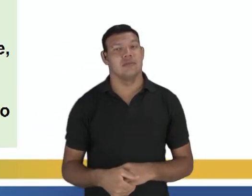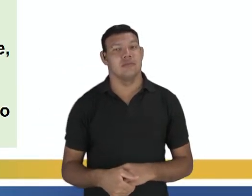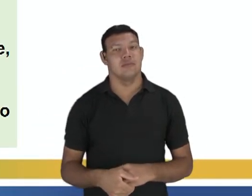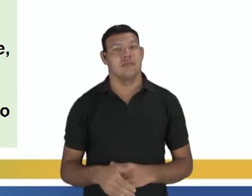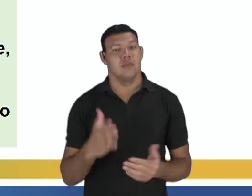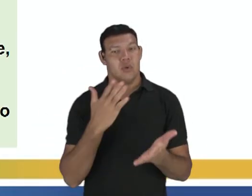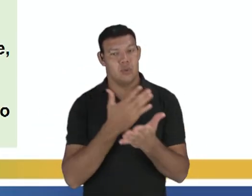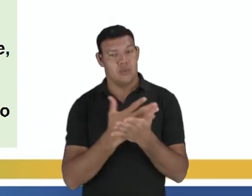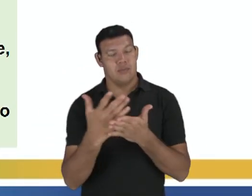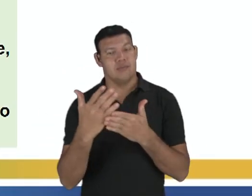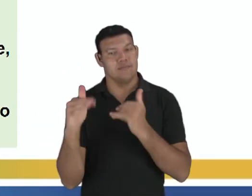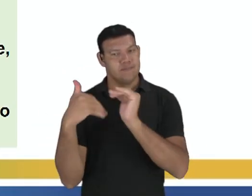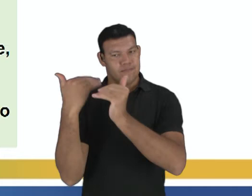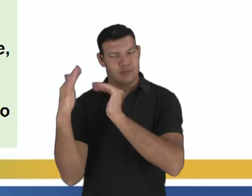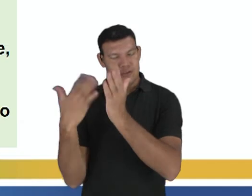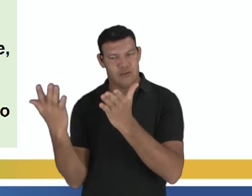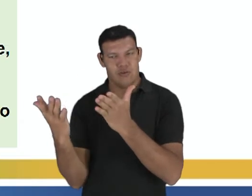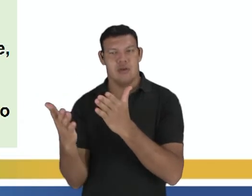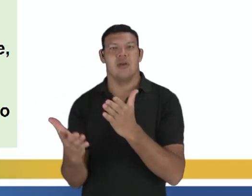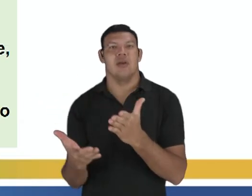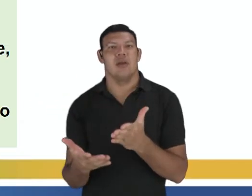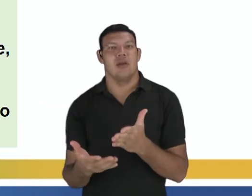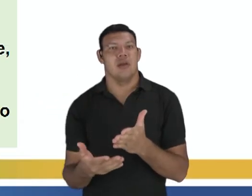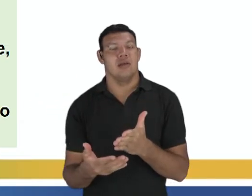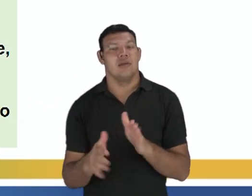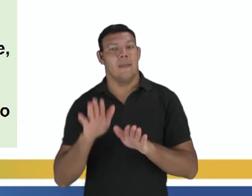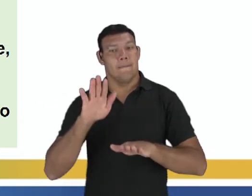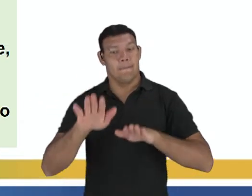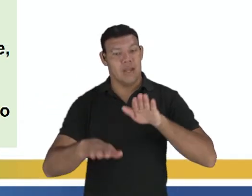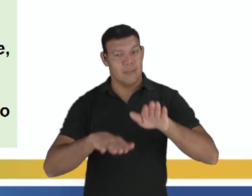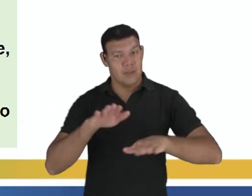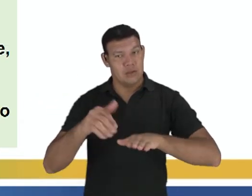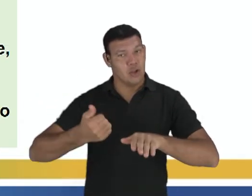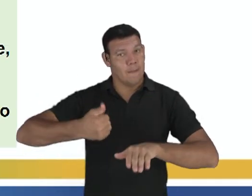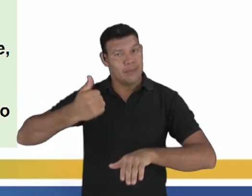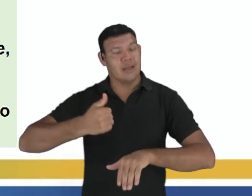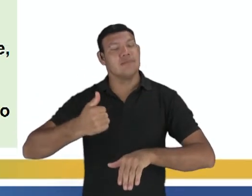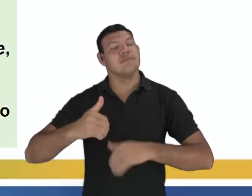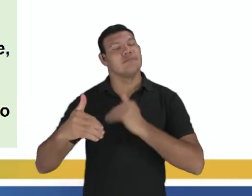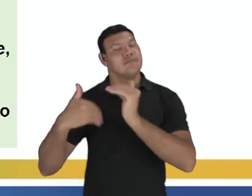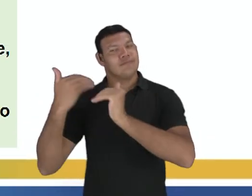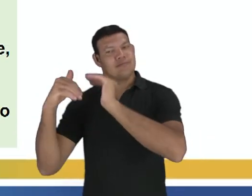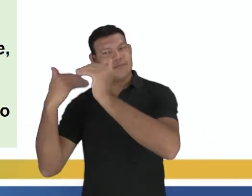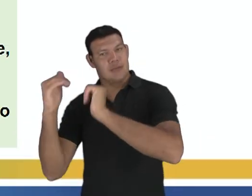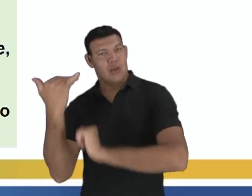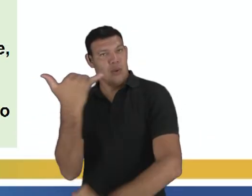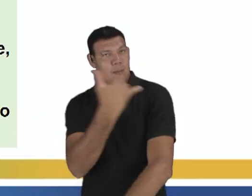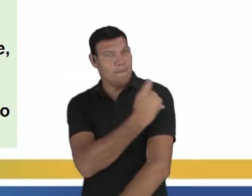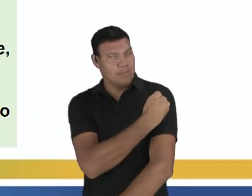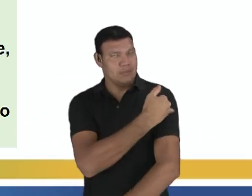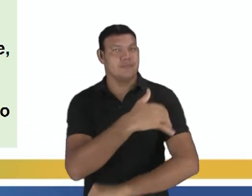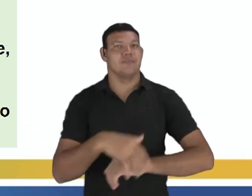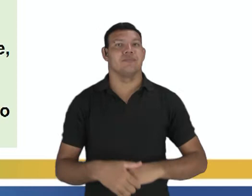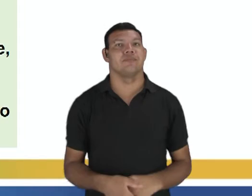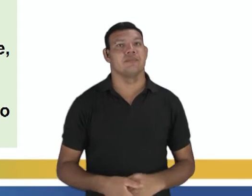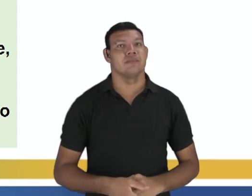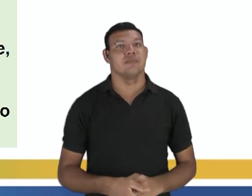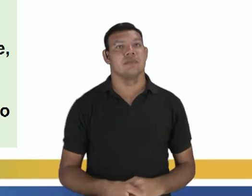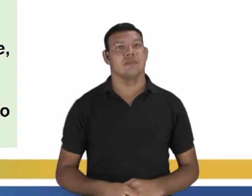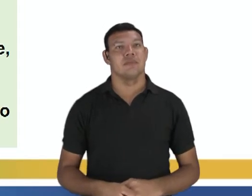até basal, né? até simples, meio rudimentar, mas foi ele que deu o primeiro passo para o desenvolvimento da vacina.